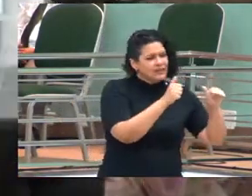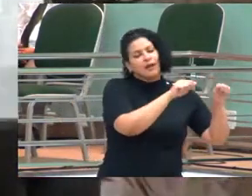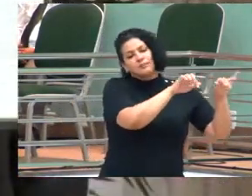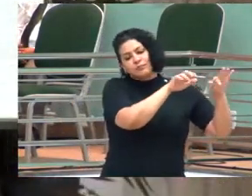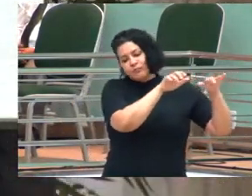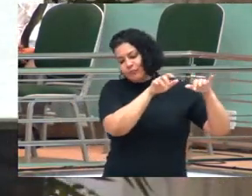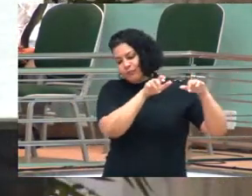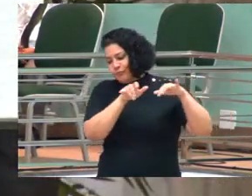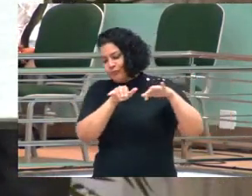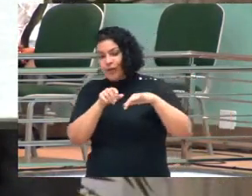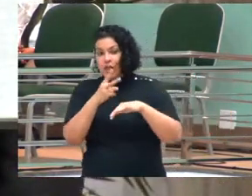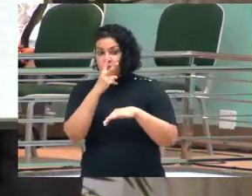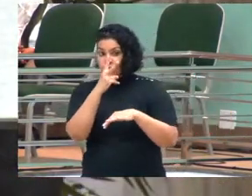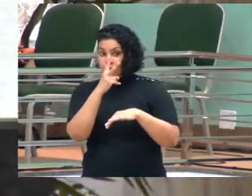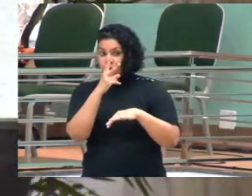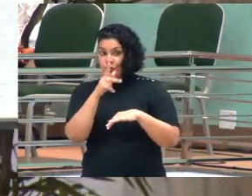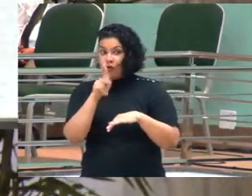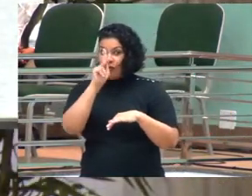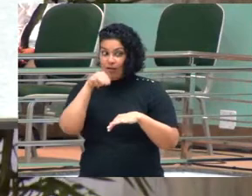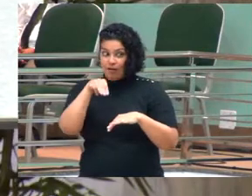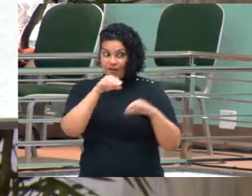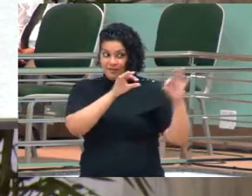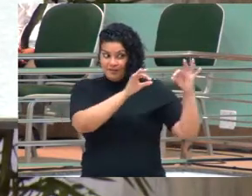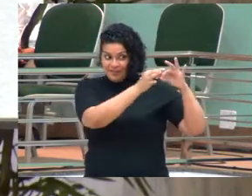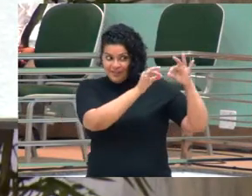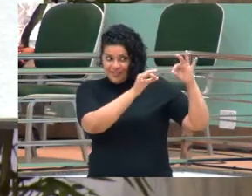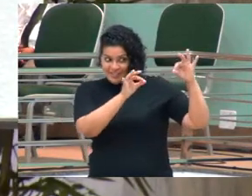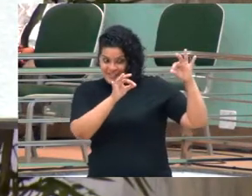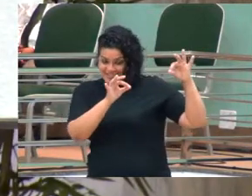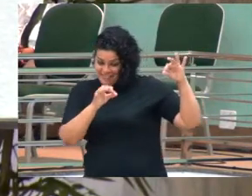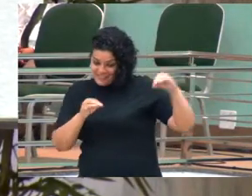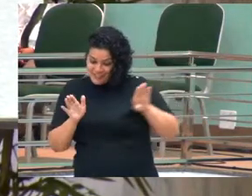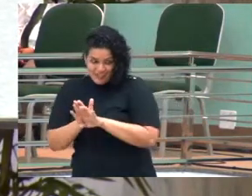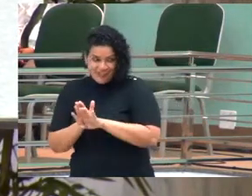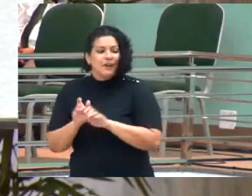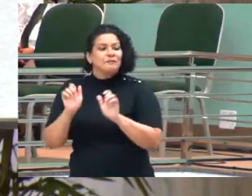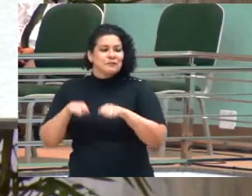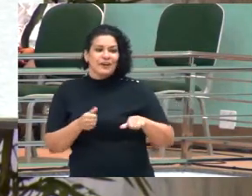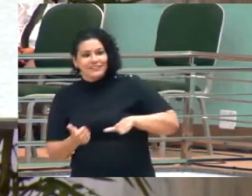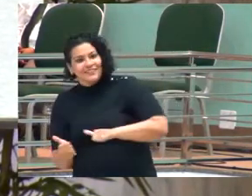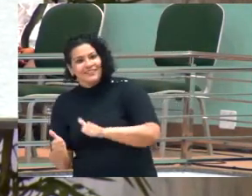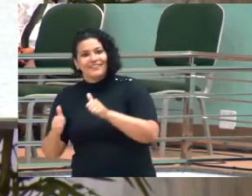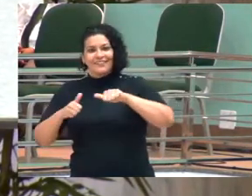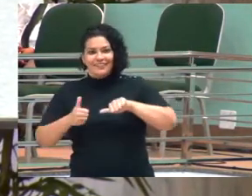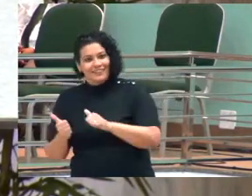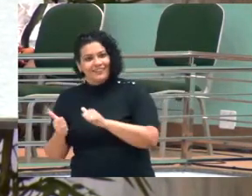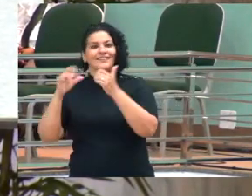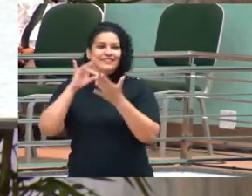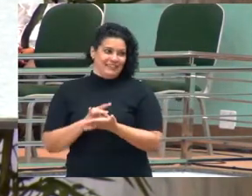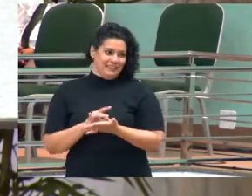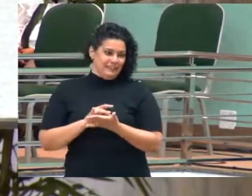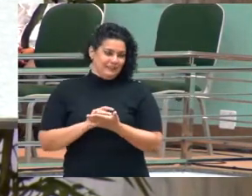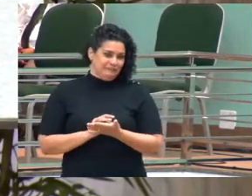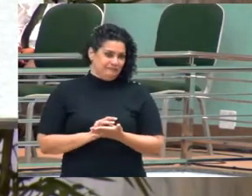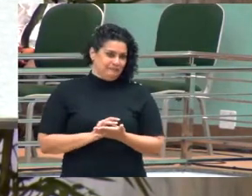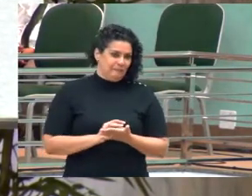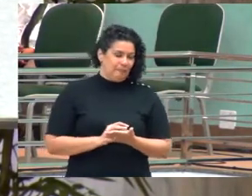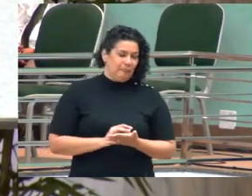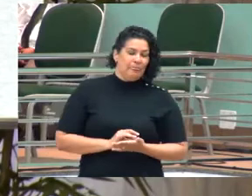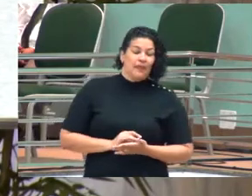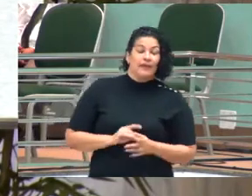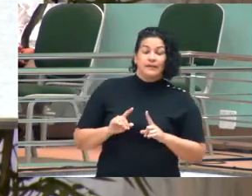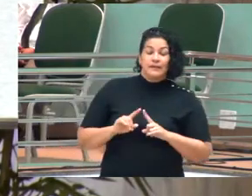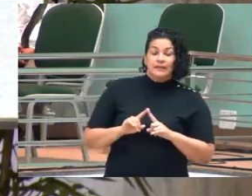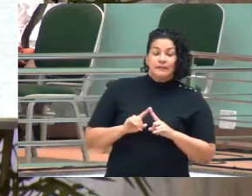Israel ficou 400 anos sem ter a palavra de